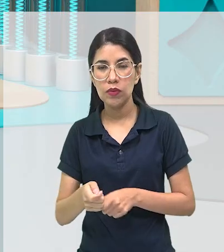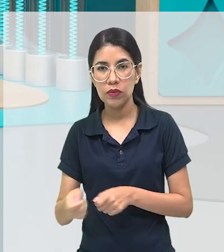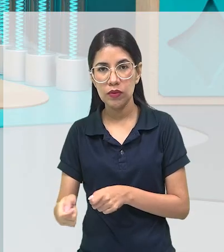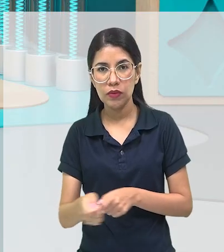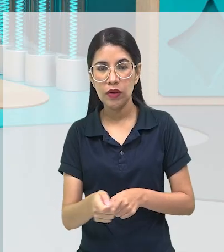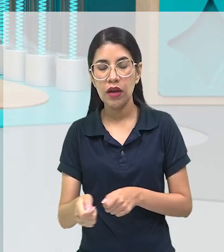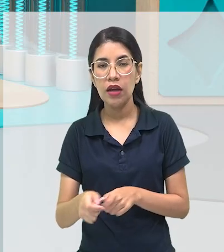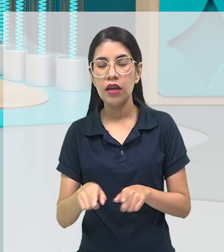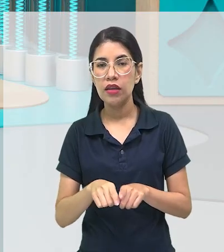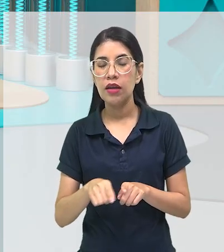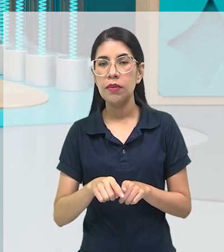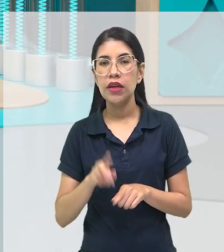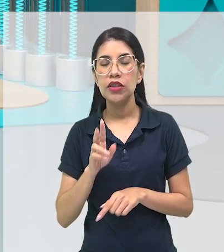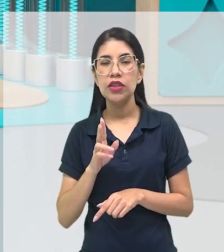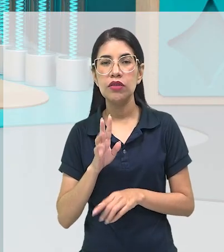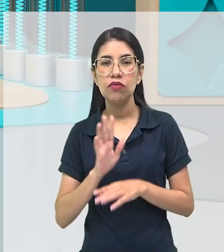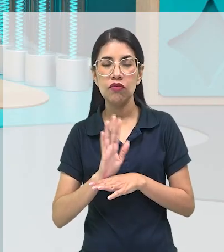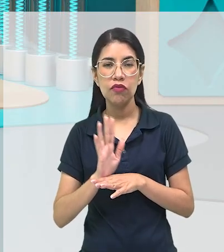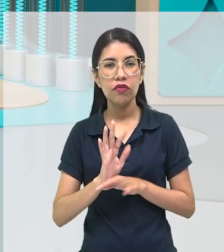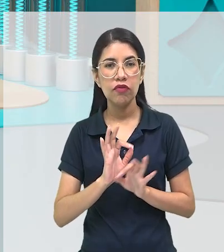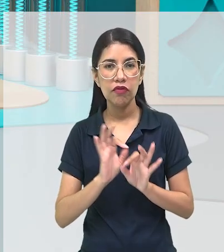ele em filmes, né?